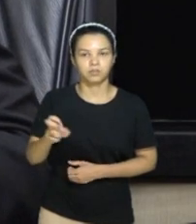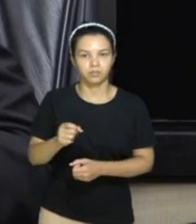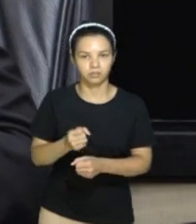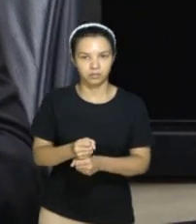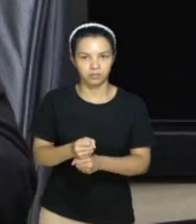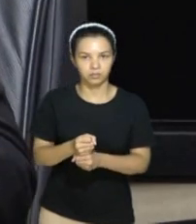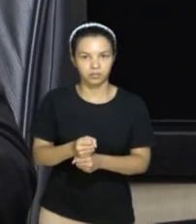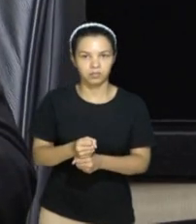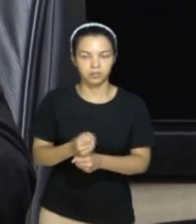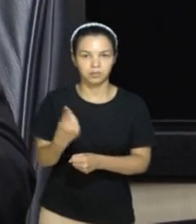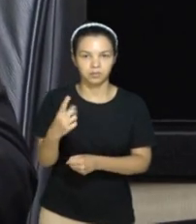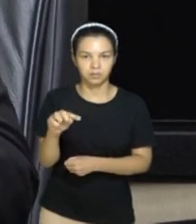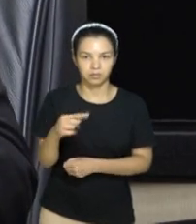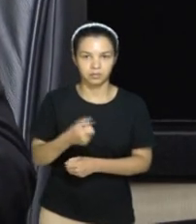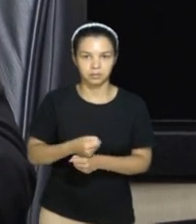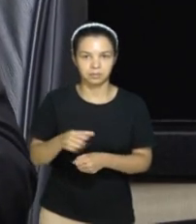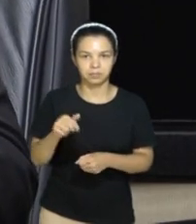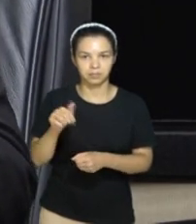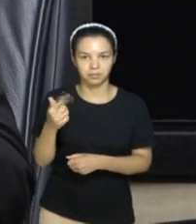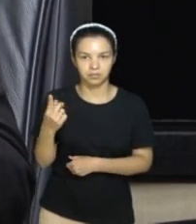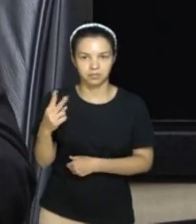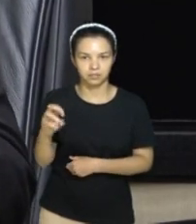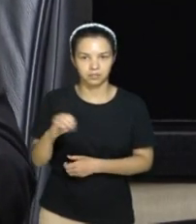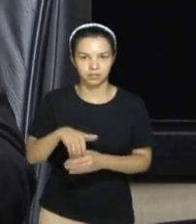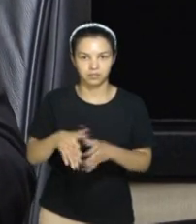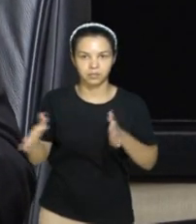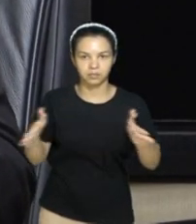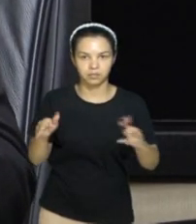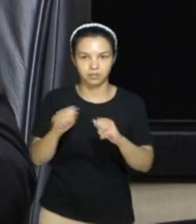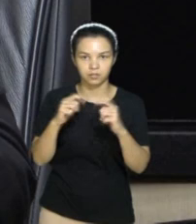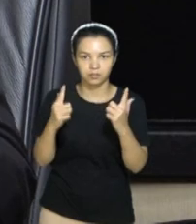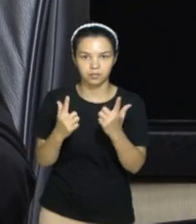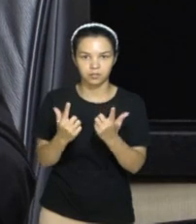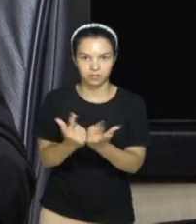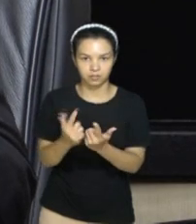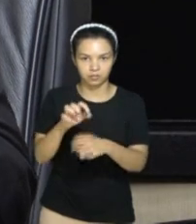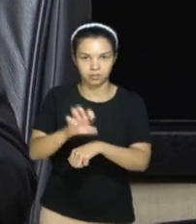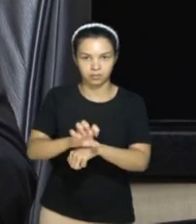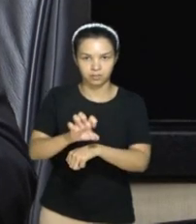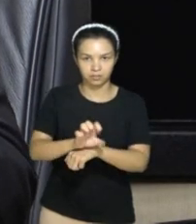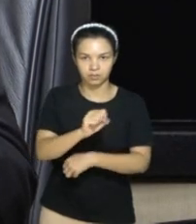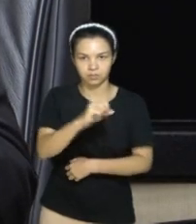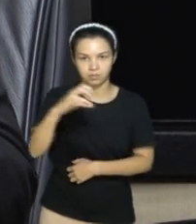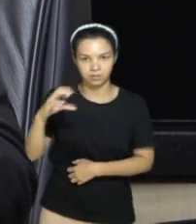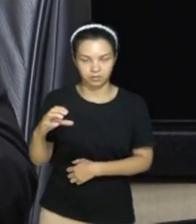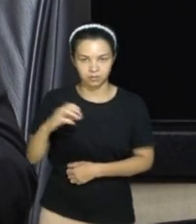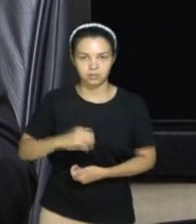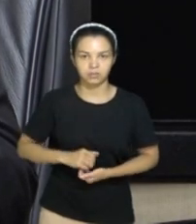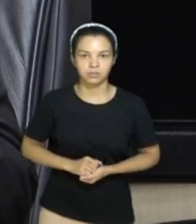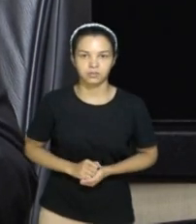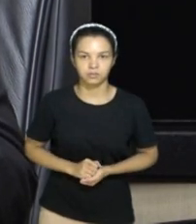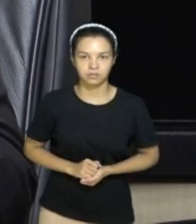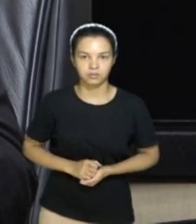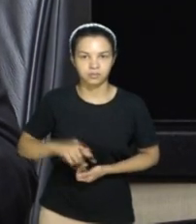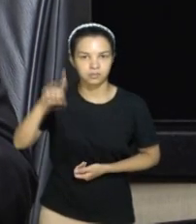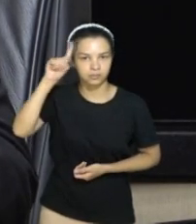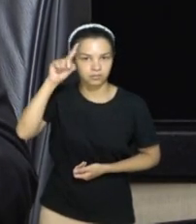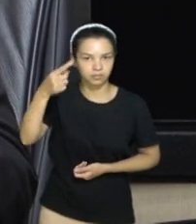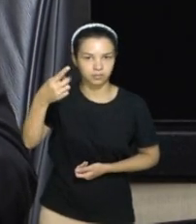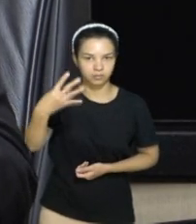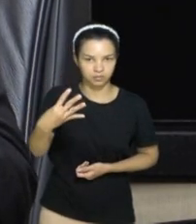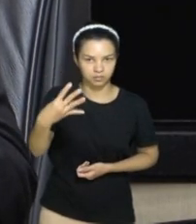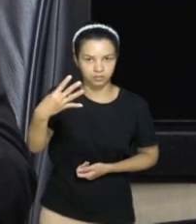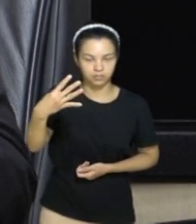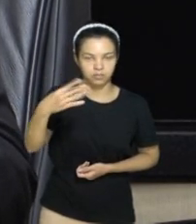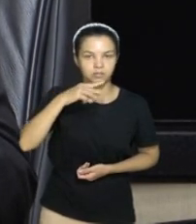Legislativa da vigésima legislatura da Assembleia Legislativa do Estado de Santa Catarina realizada em 14 de Março